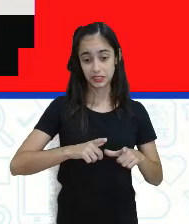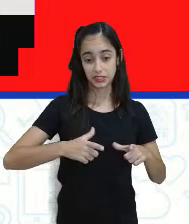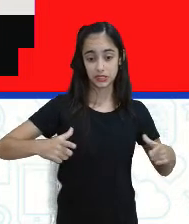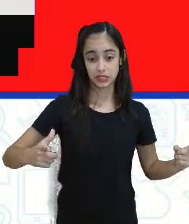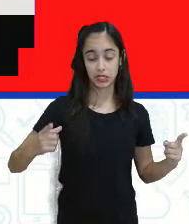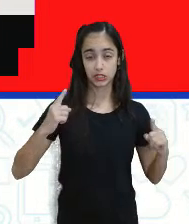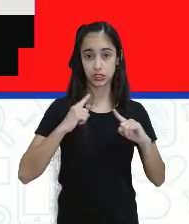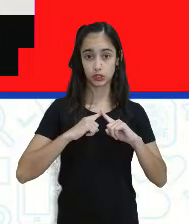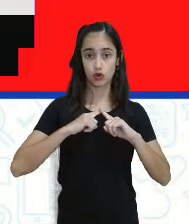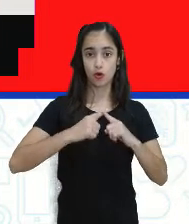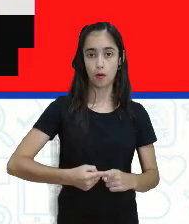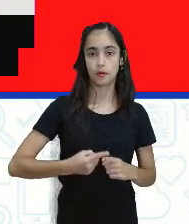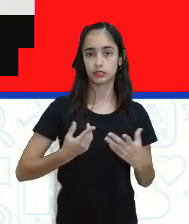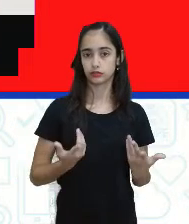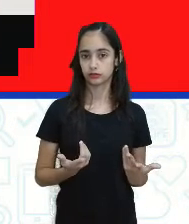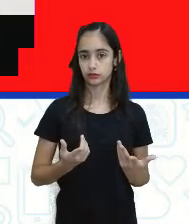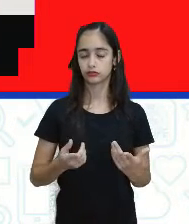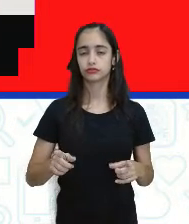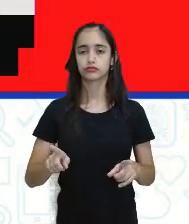em competições de níveis